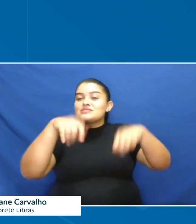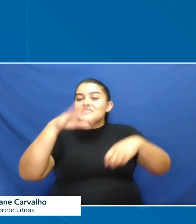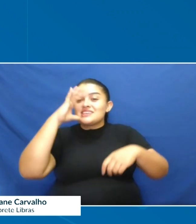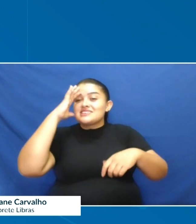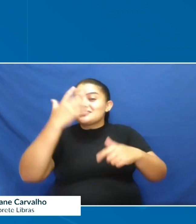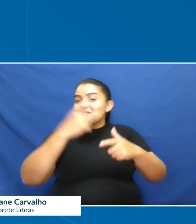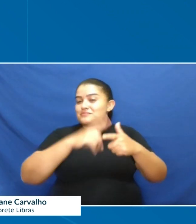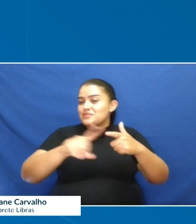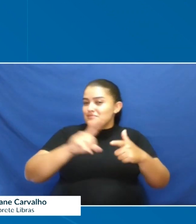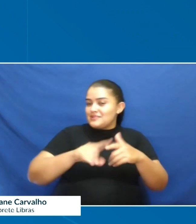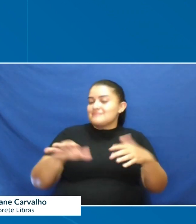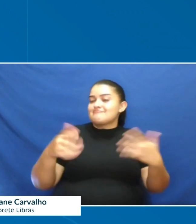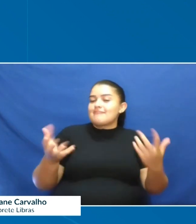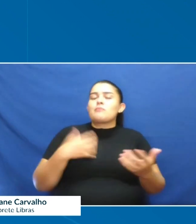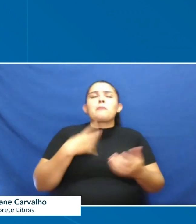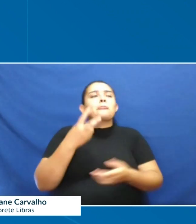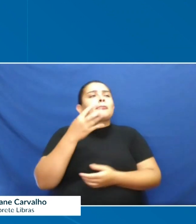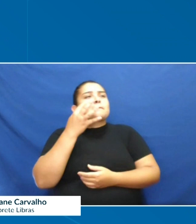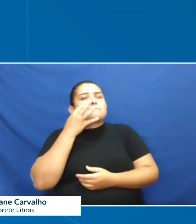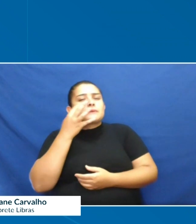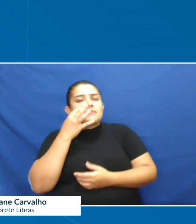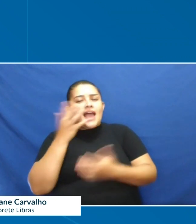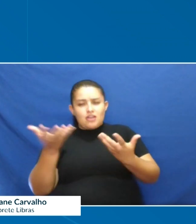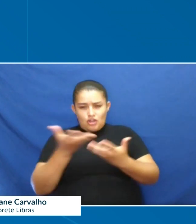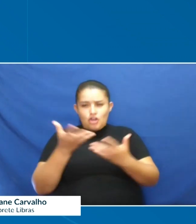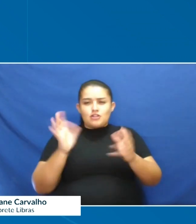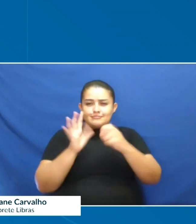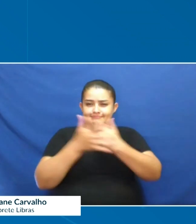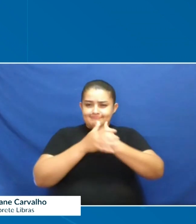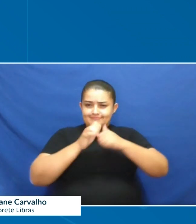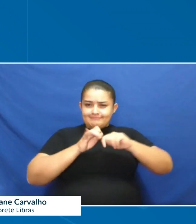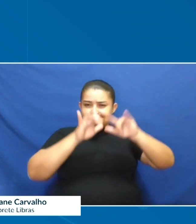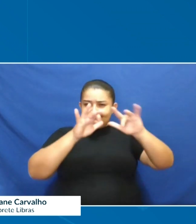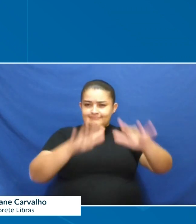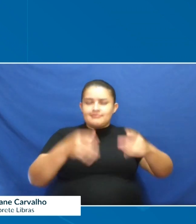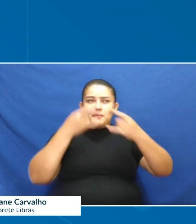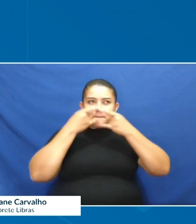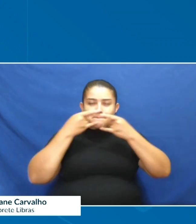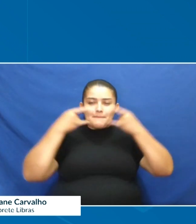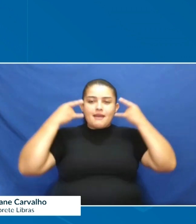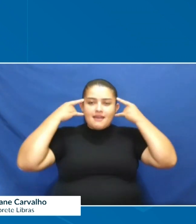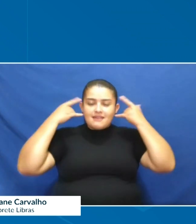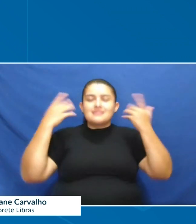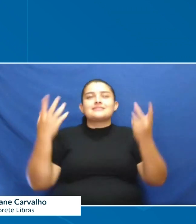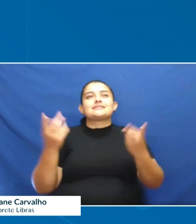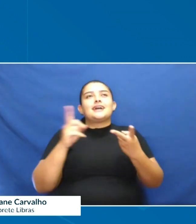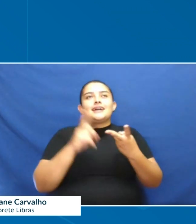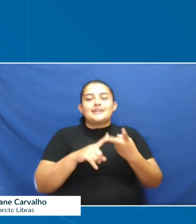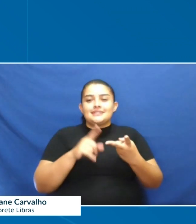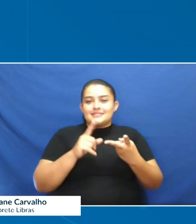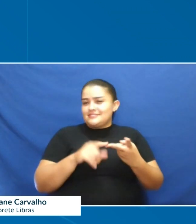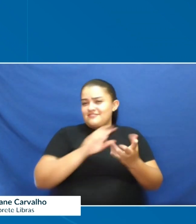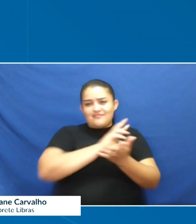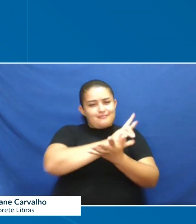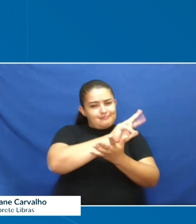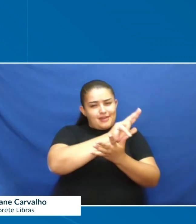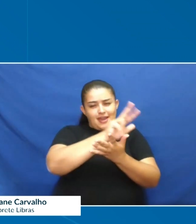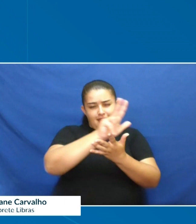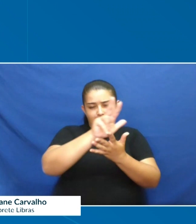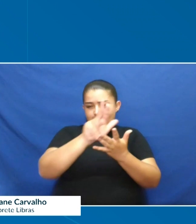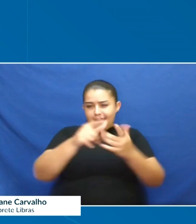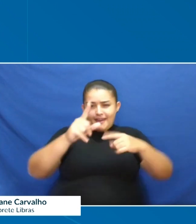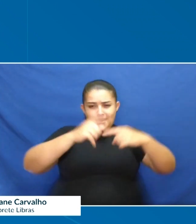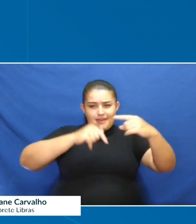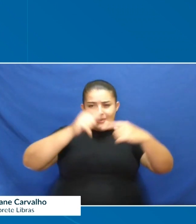observamos, por exemplo, as demandas da Covid por máscaras, por uma série de